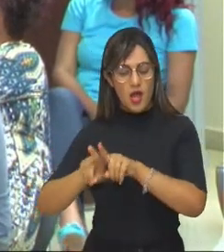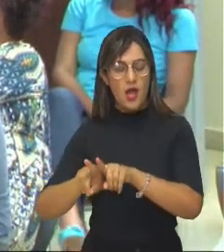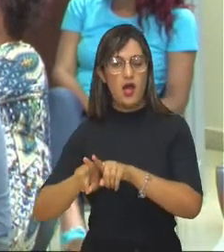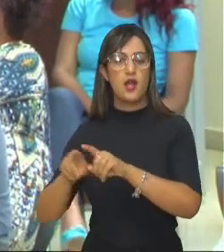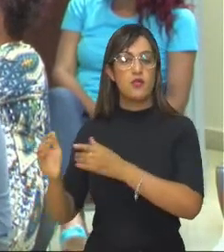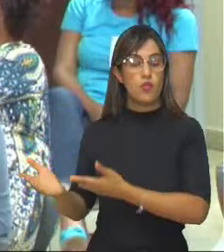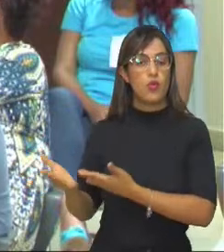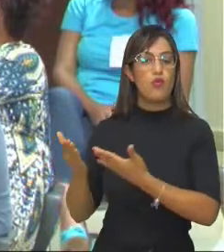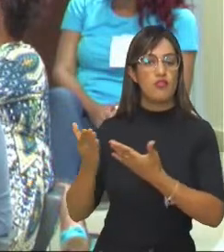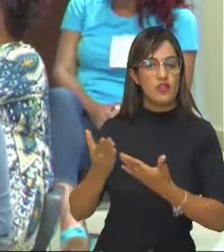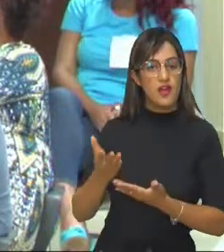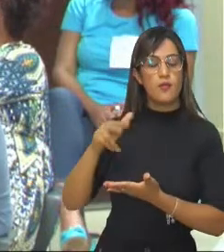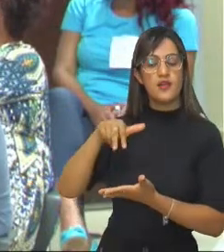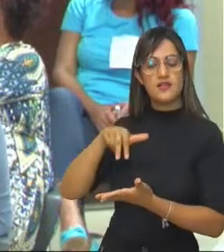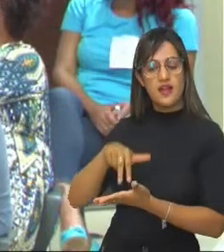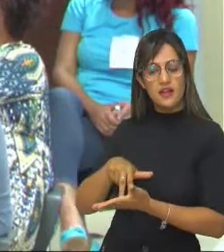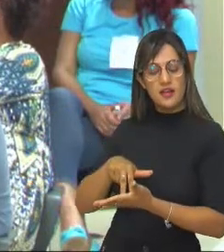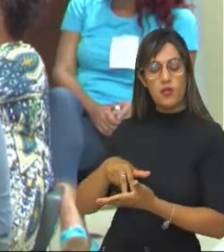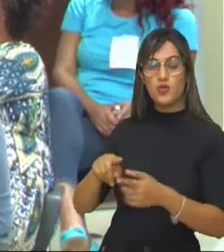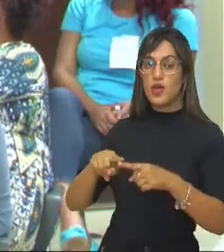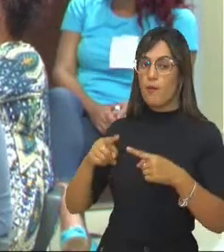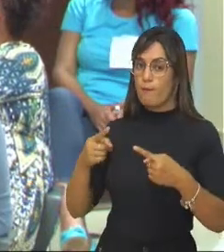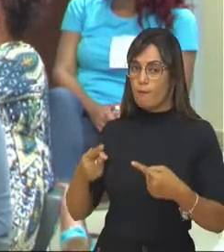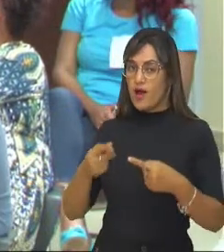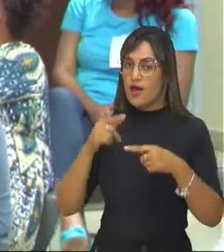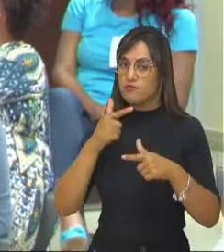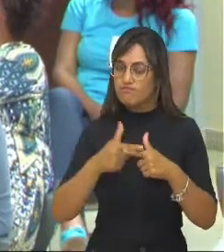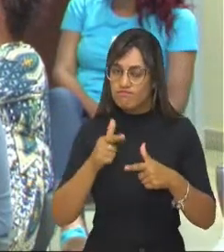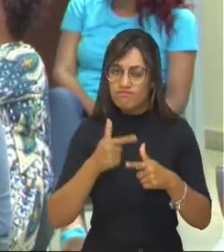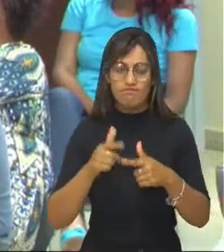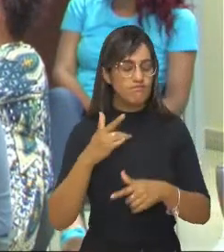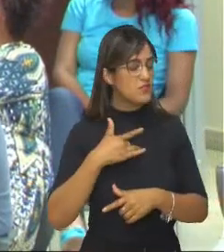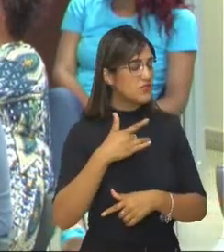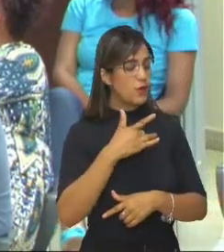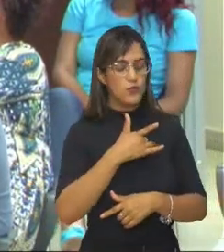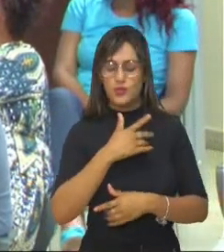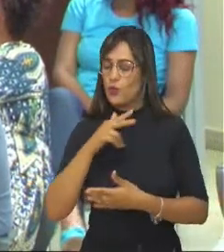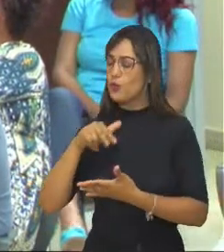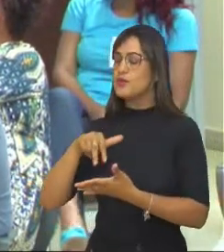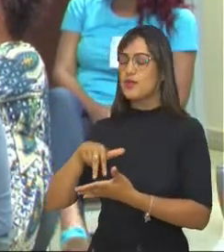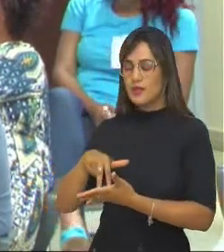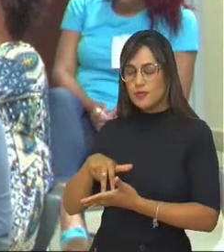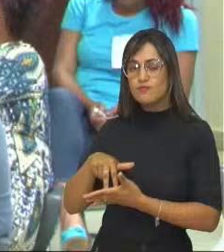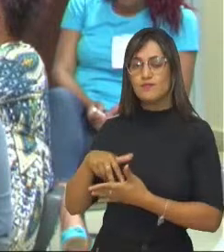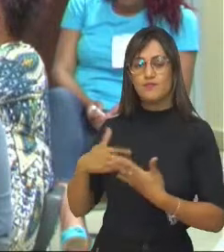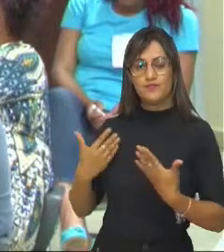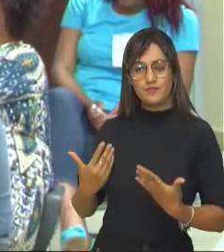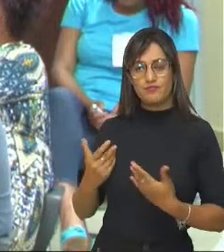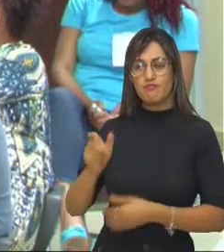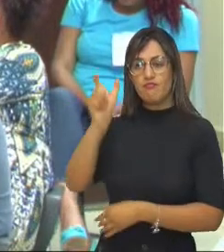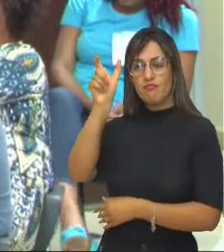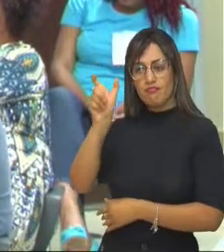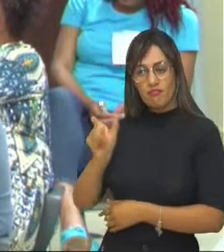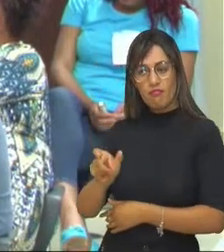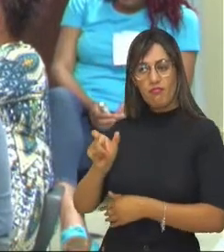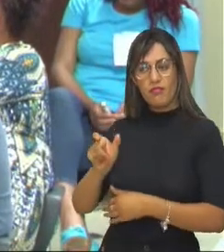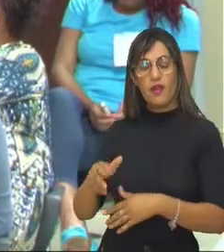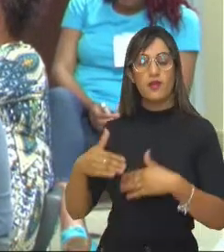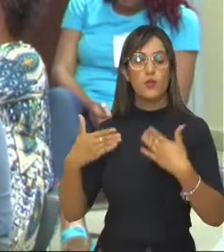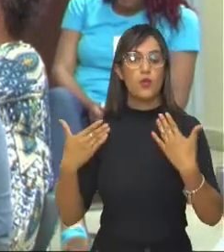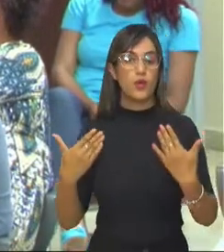convidada para estar aqui hoje, mas por motivos de saúde não pôde estar conosco. João Nery, portanto,